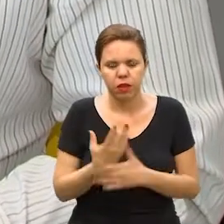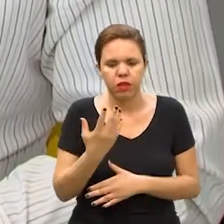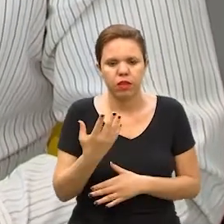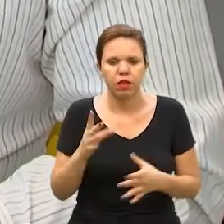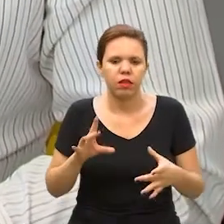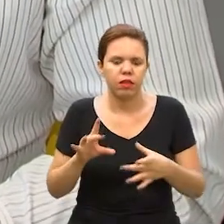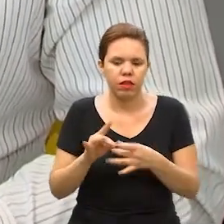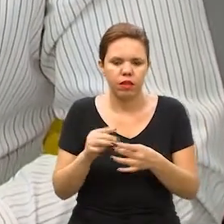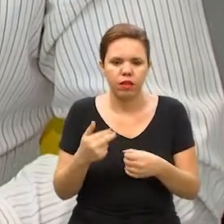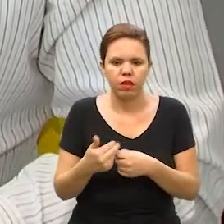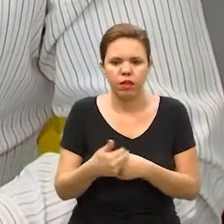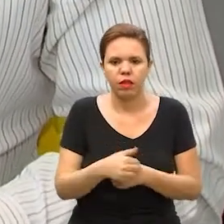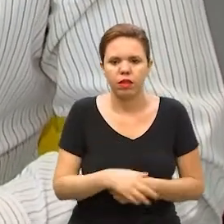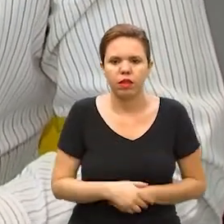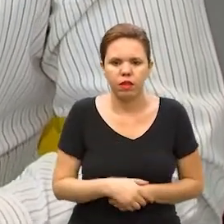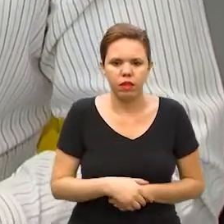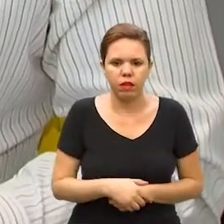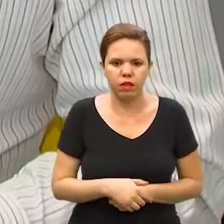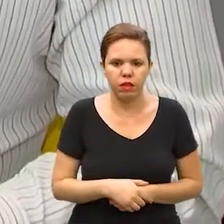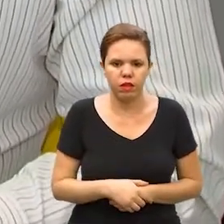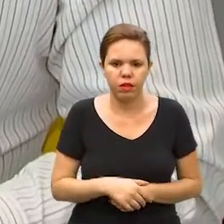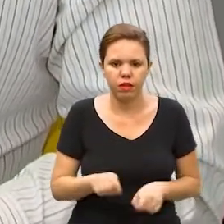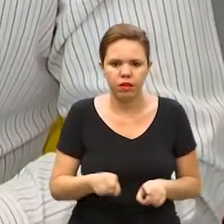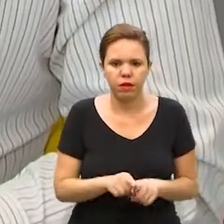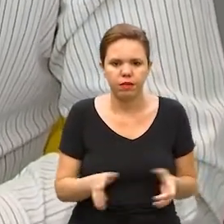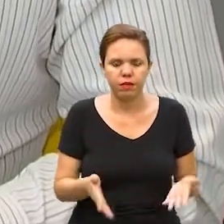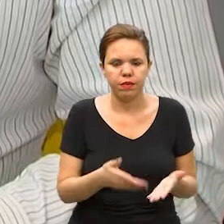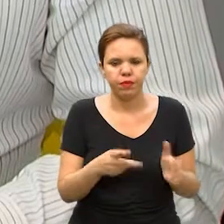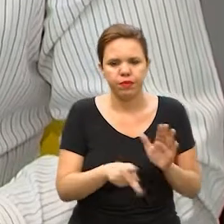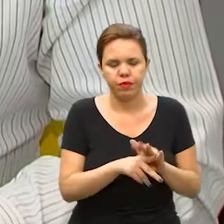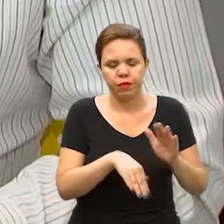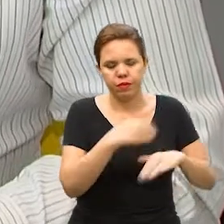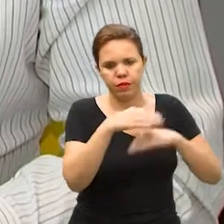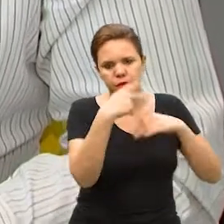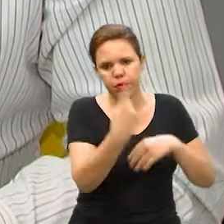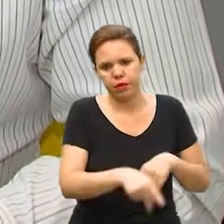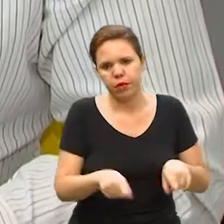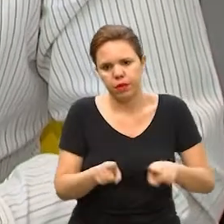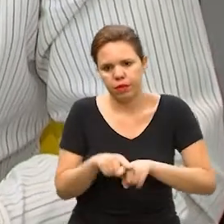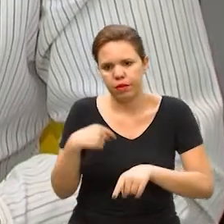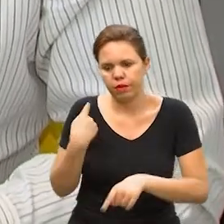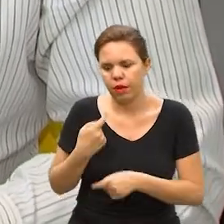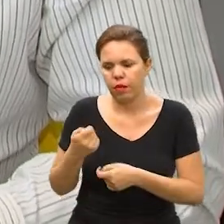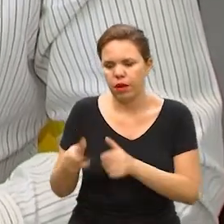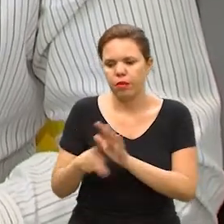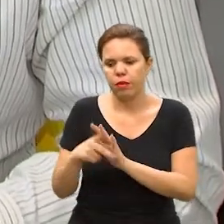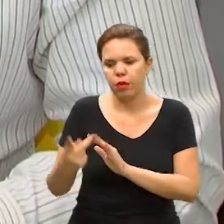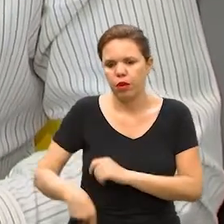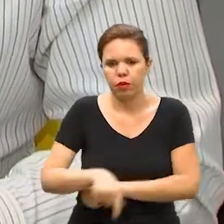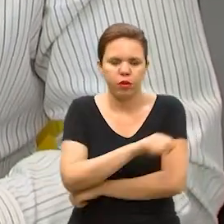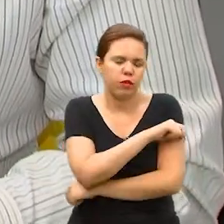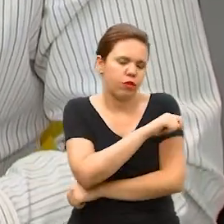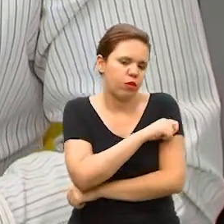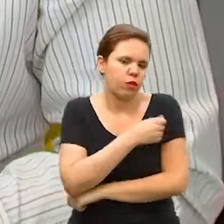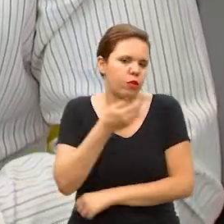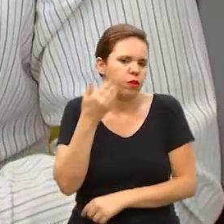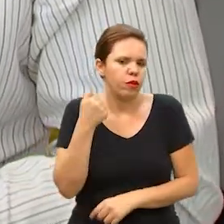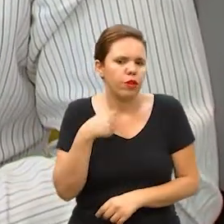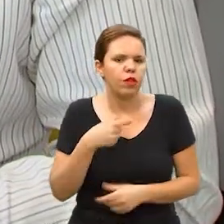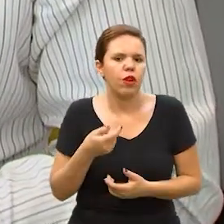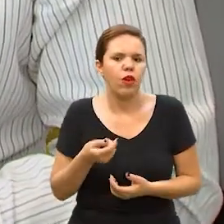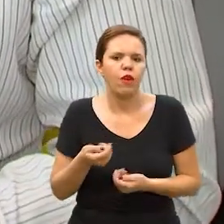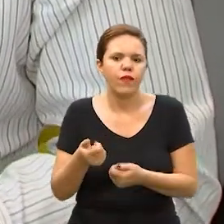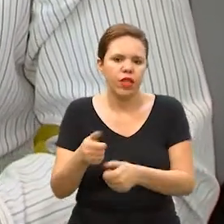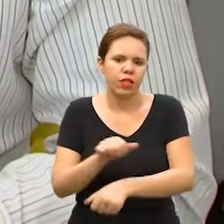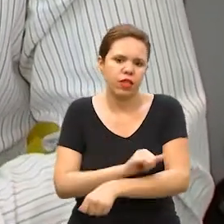com a universidade e tanto contribuir para ela progressivamente, quanto também se beneficiar dos alunos e oferecendo estágio